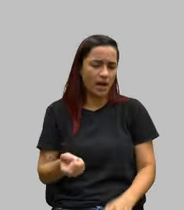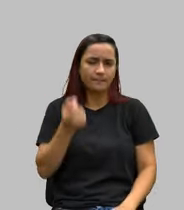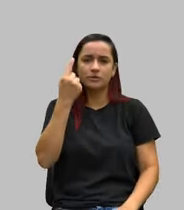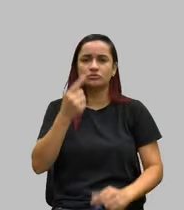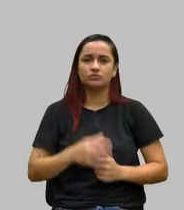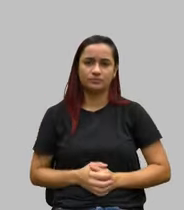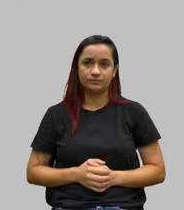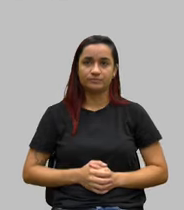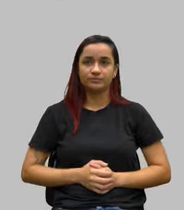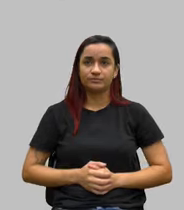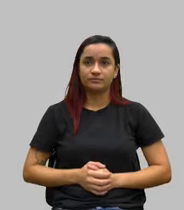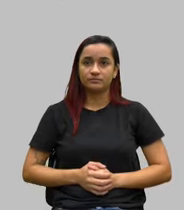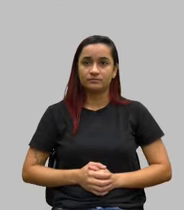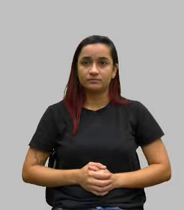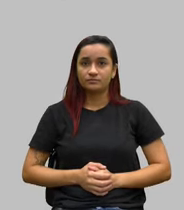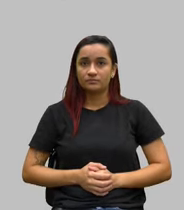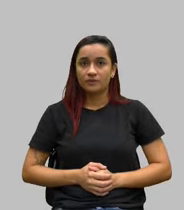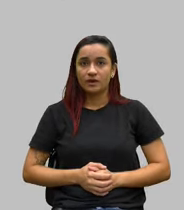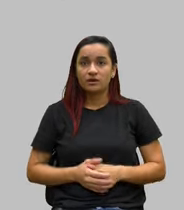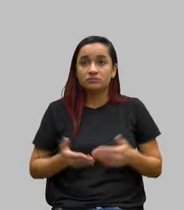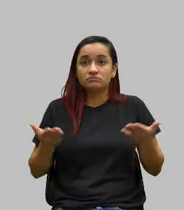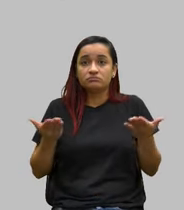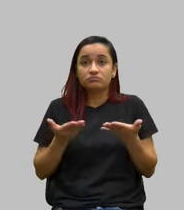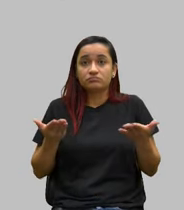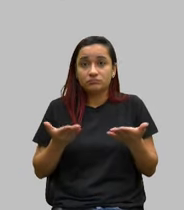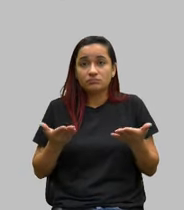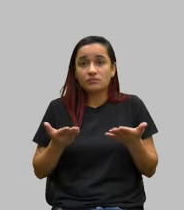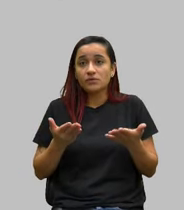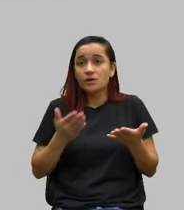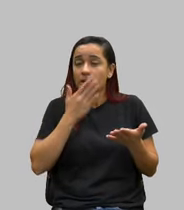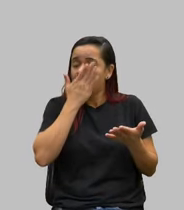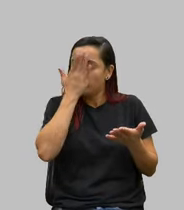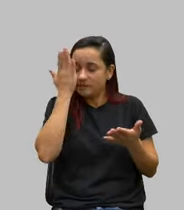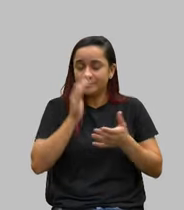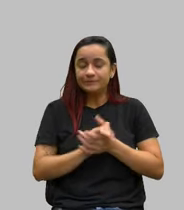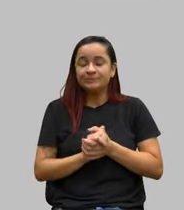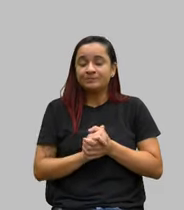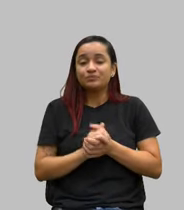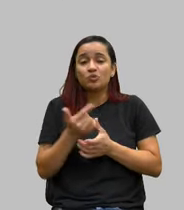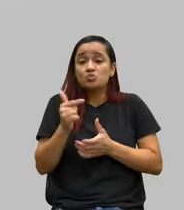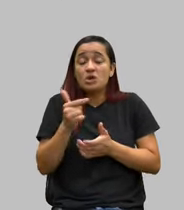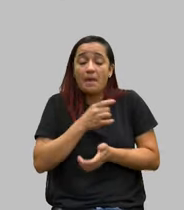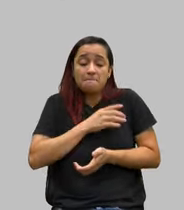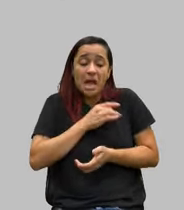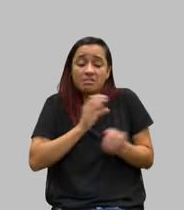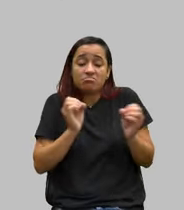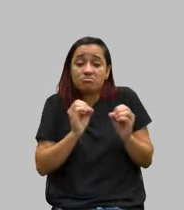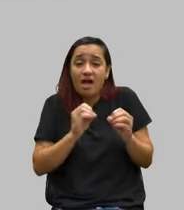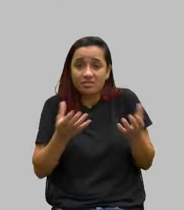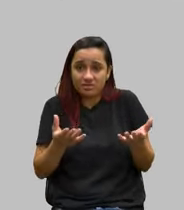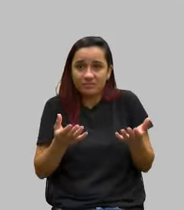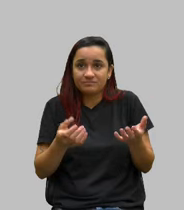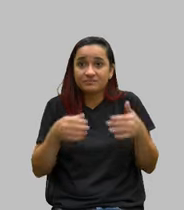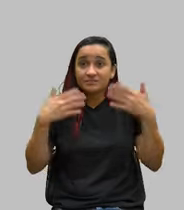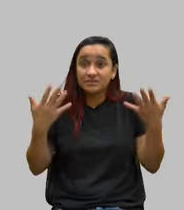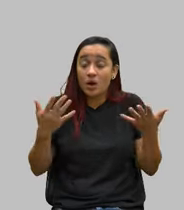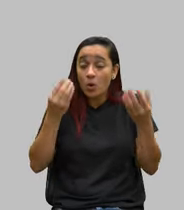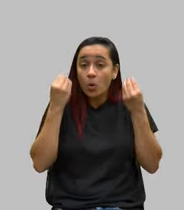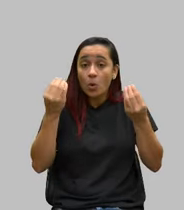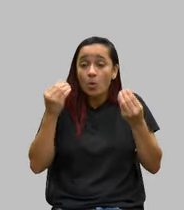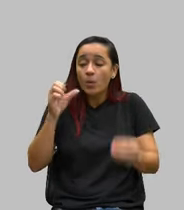absurdo em plena plena sem nenhum receio sem nada ou seja o STF